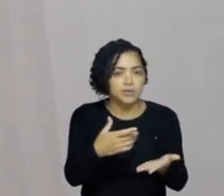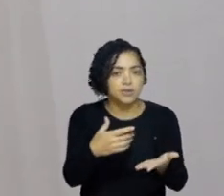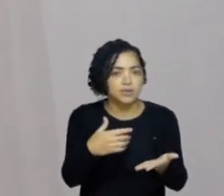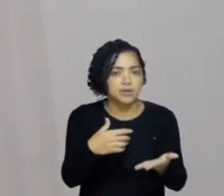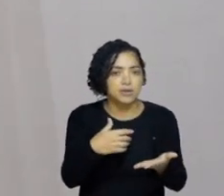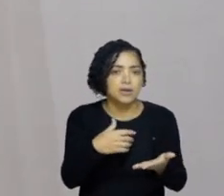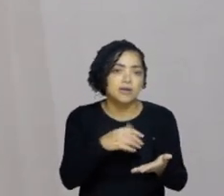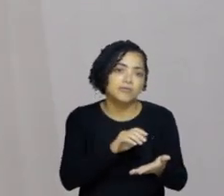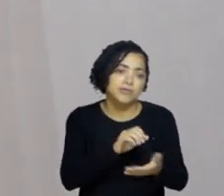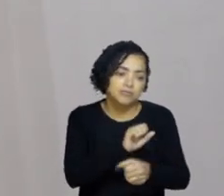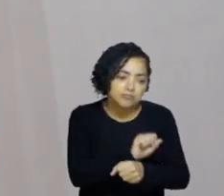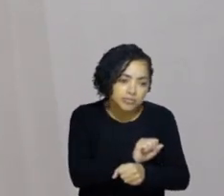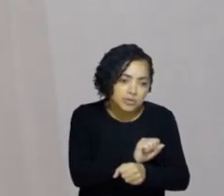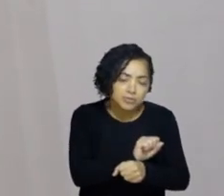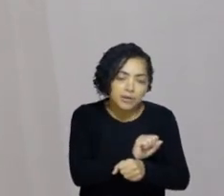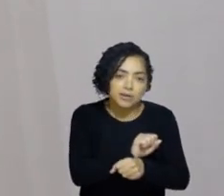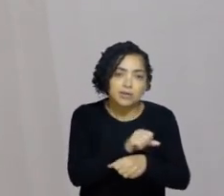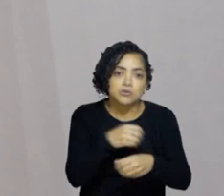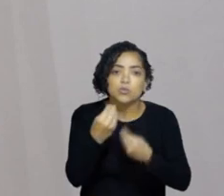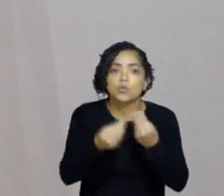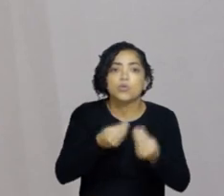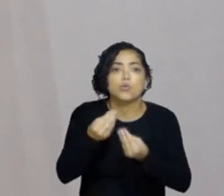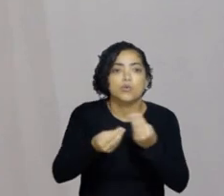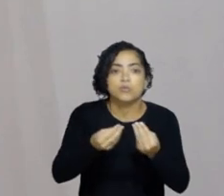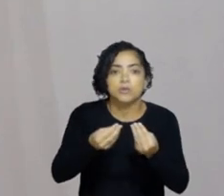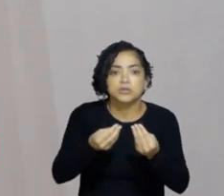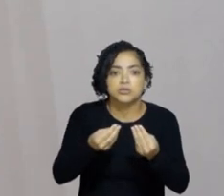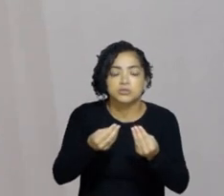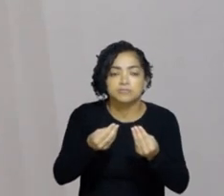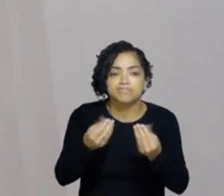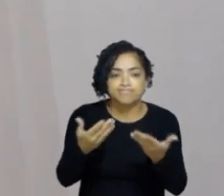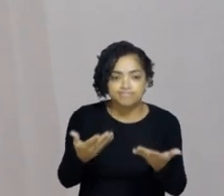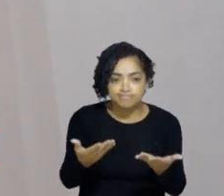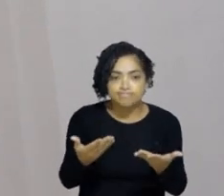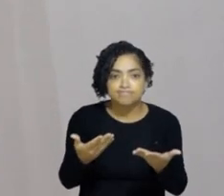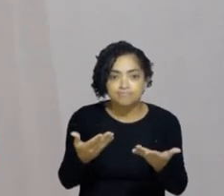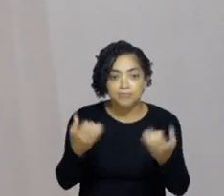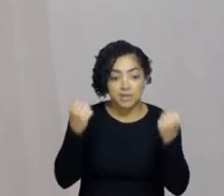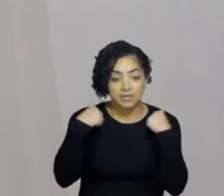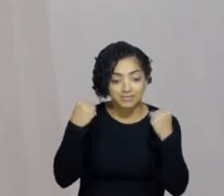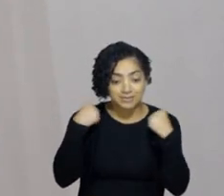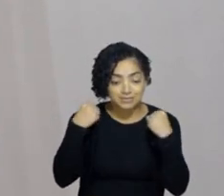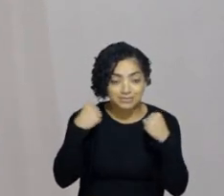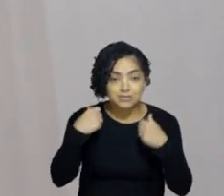tem osteoporose. Então, como é que nós precisamos trabalhar? Trabalhar com exercícios,